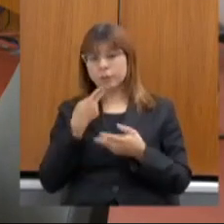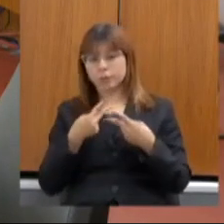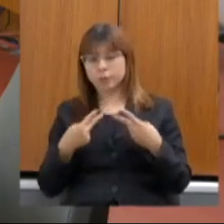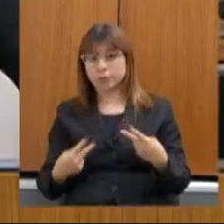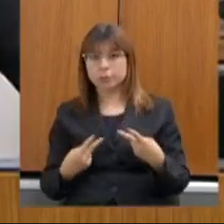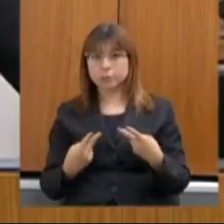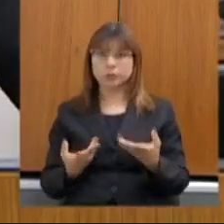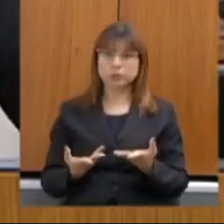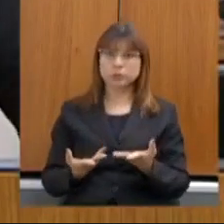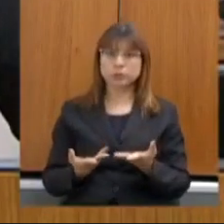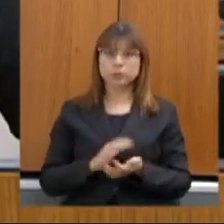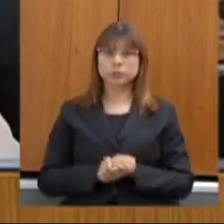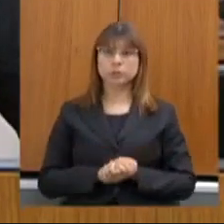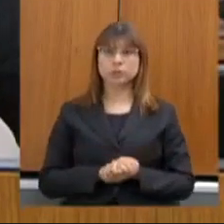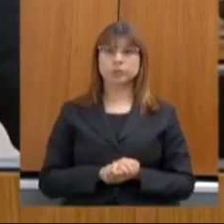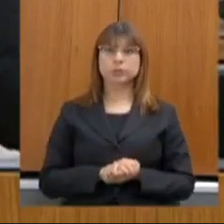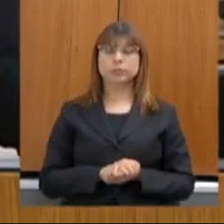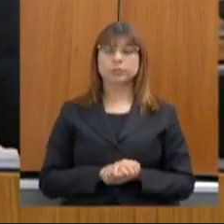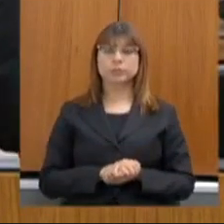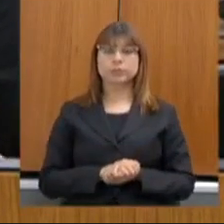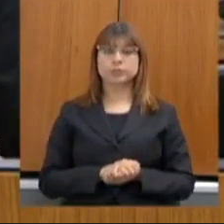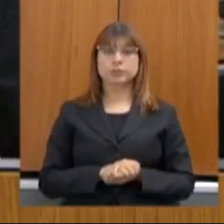consideração a ser feita